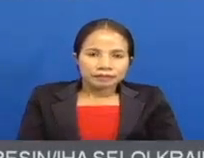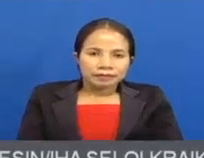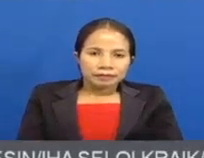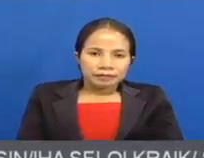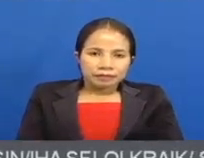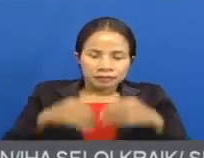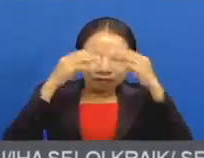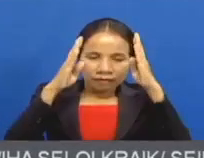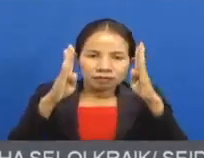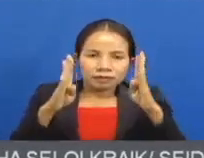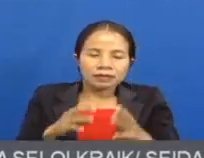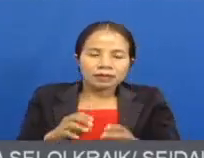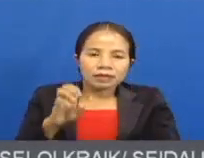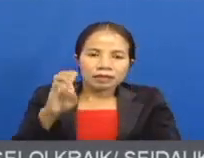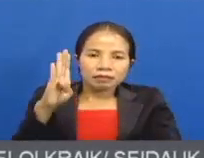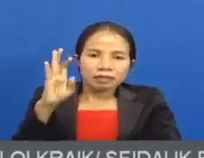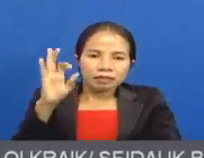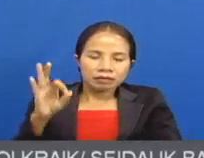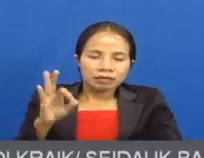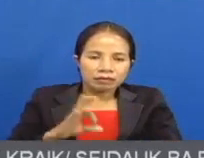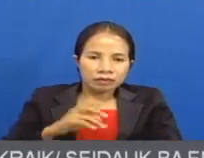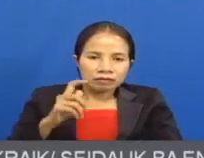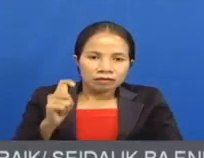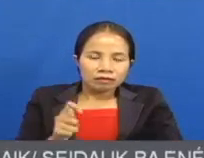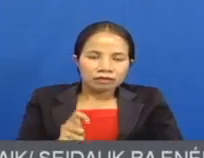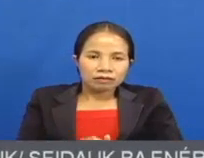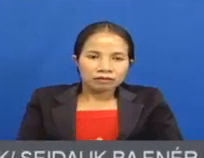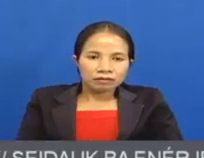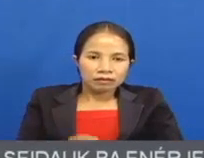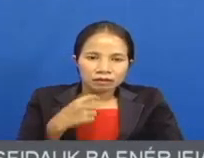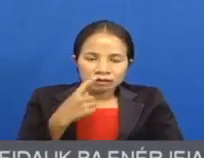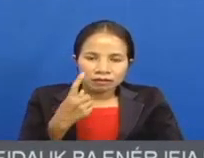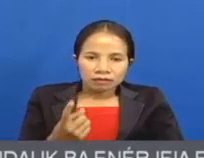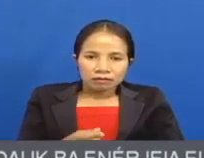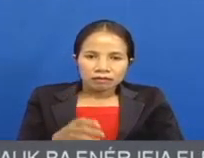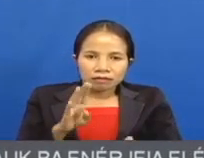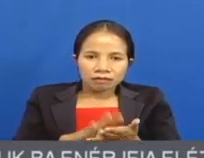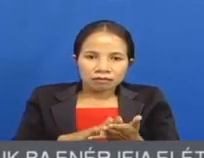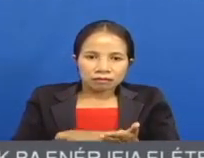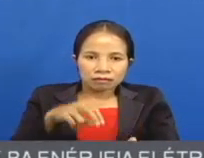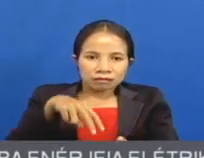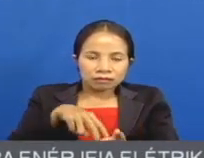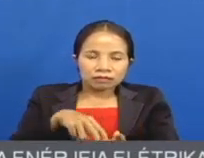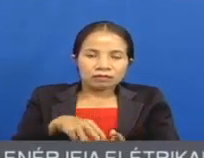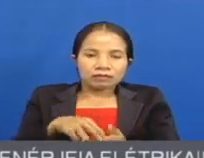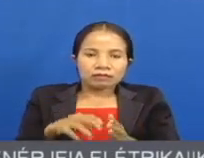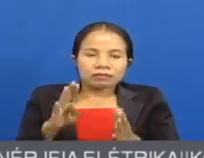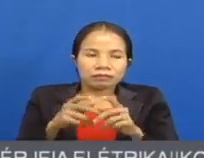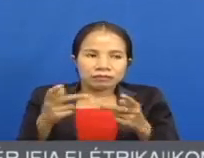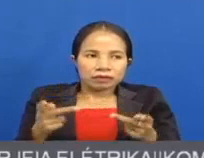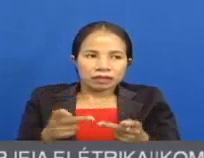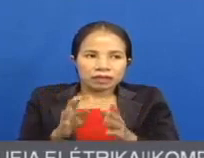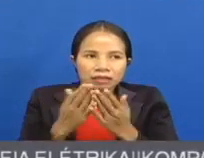Professor Apoio Técnico Escola Básica Central Fatumbeta, Daniel Soares, Hateten, escola estabeleceu na biblioteca escolar, a